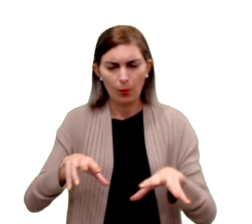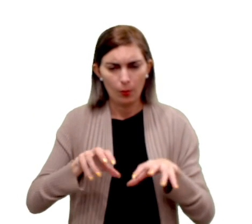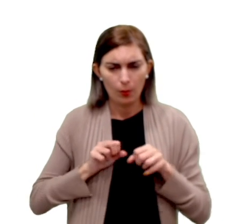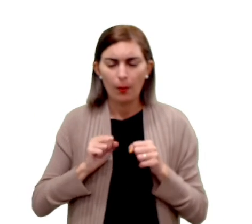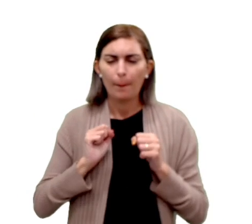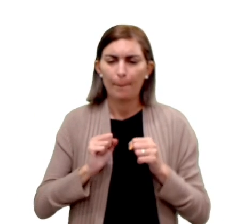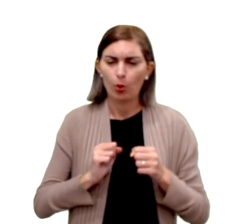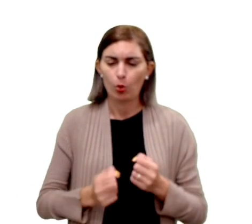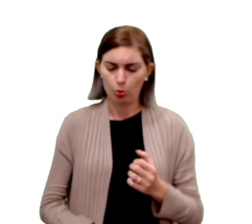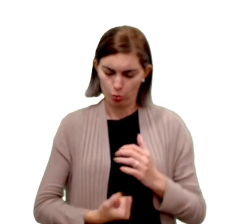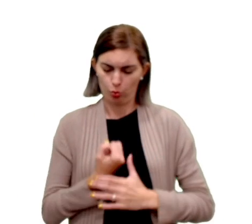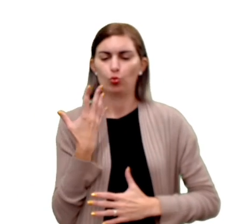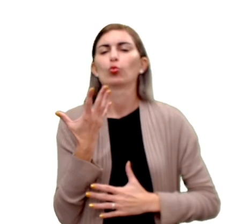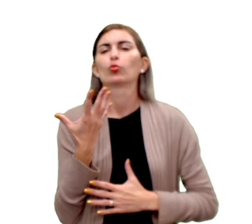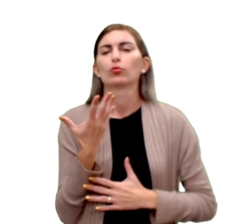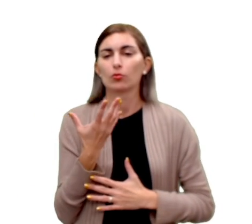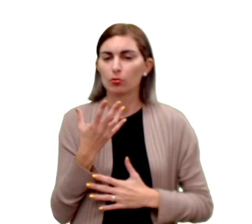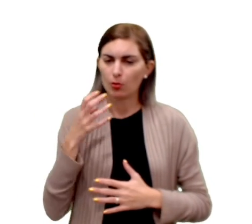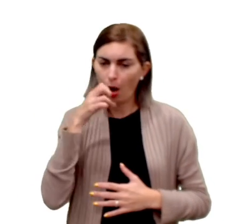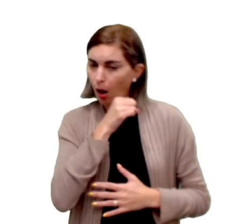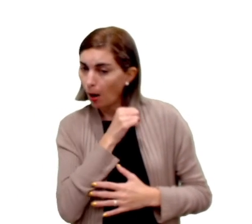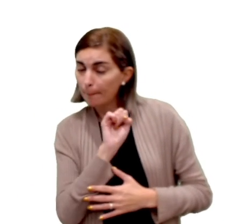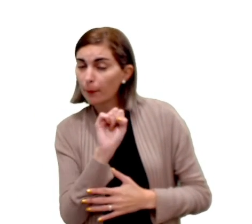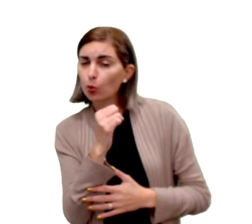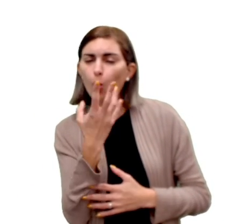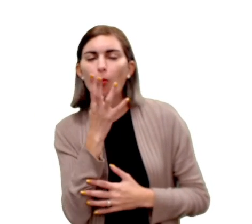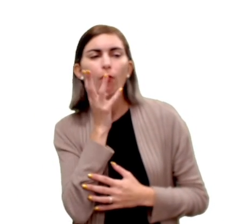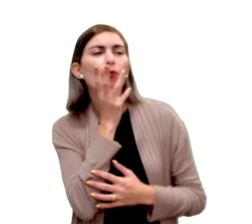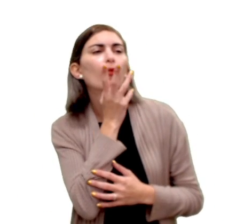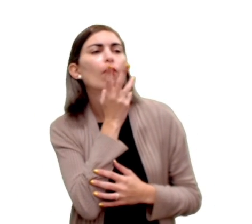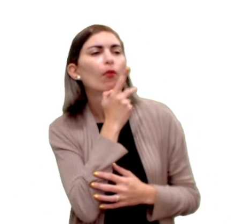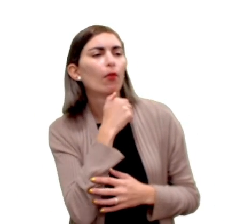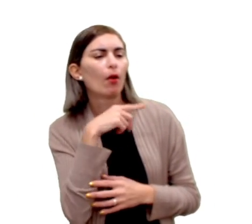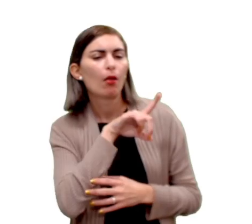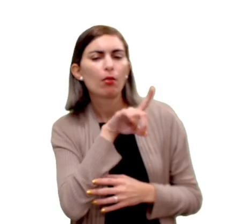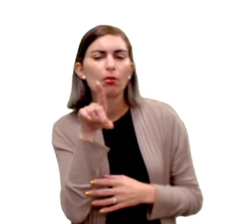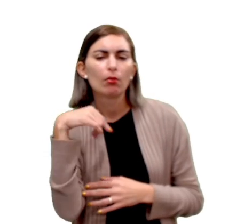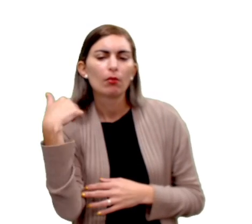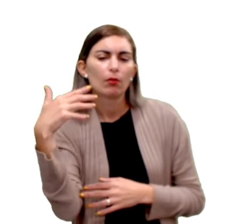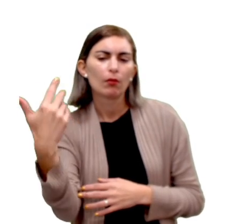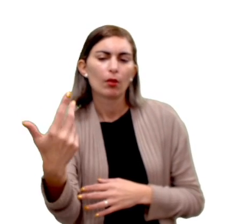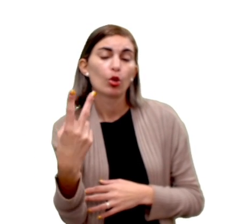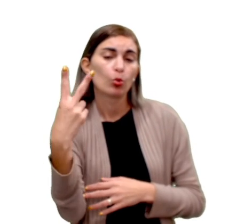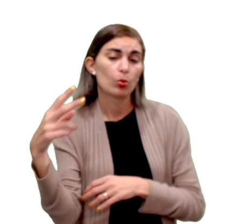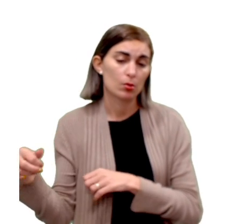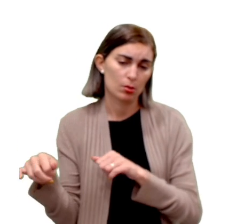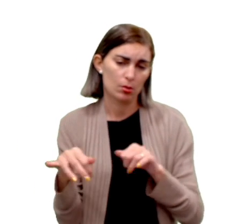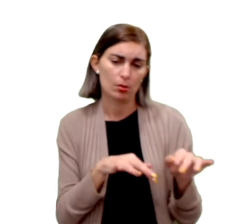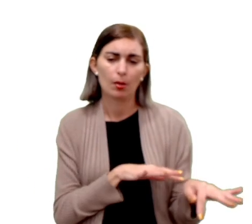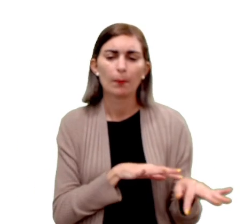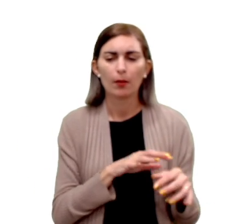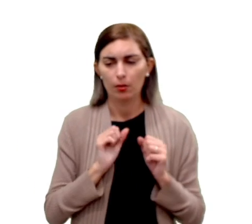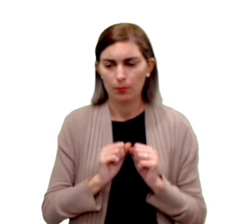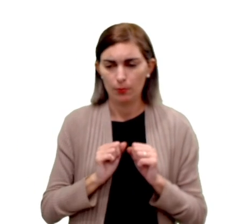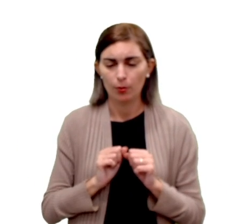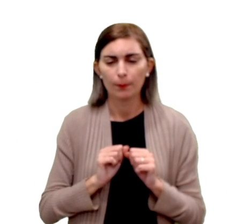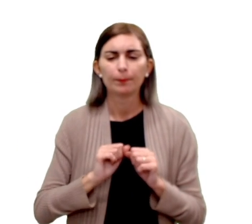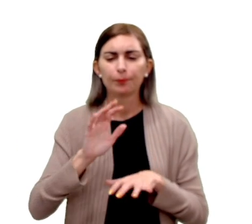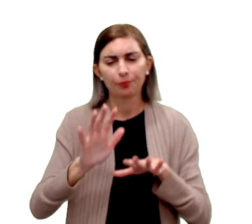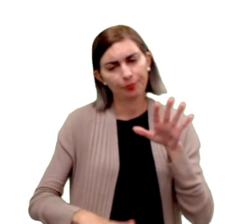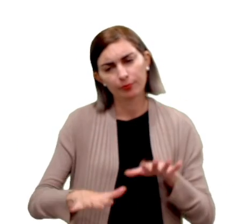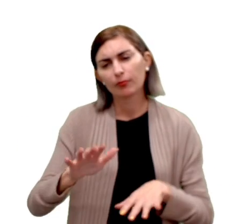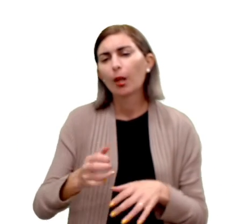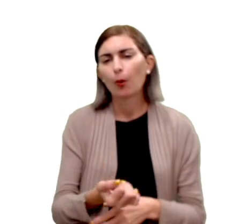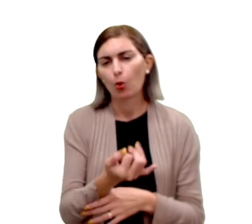podem surgir imediatamente ou no decorrer de alguns dias, no máximo 2 semanas, tá? A depender da quantidade